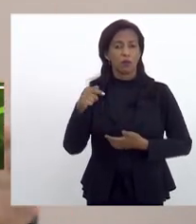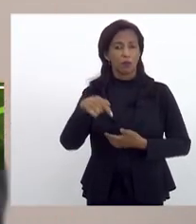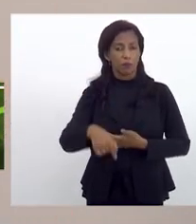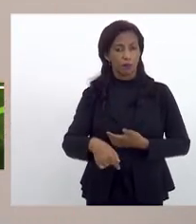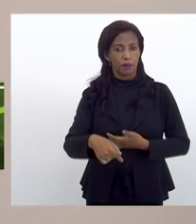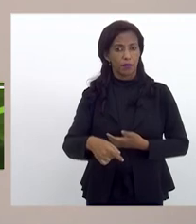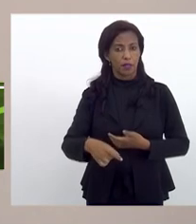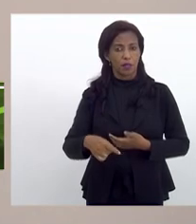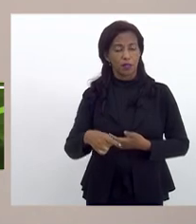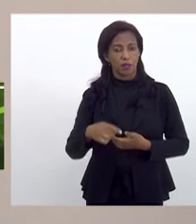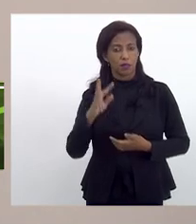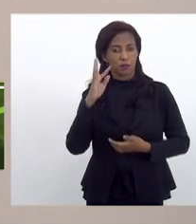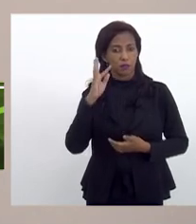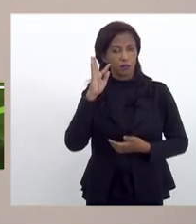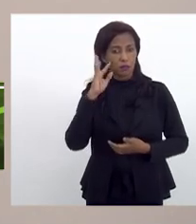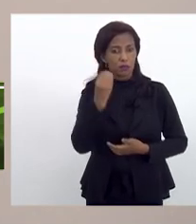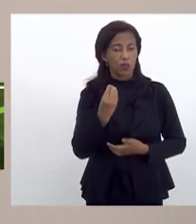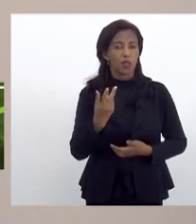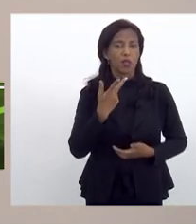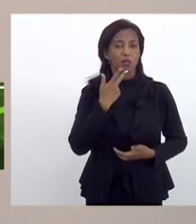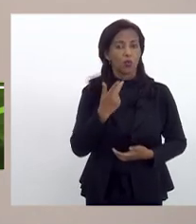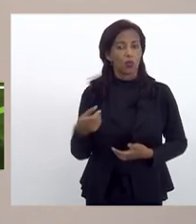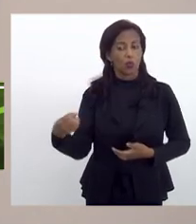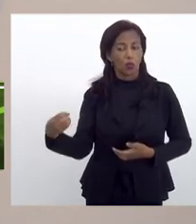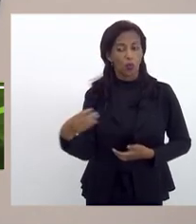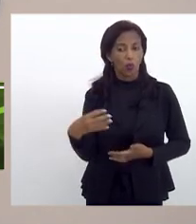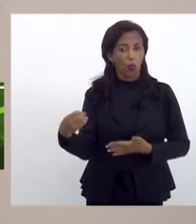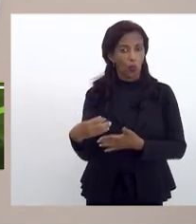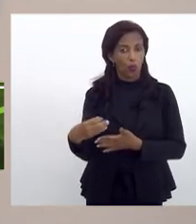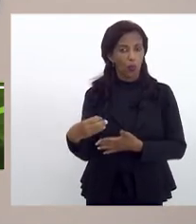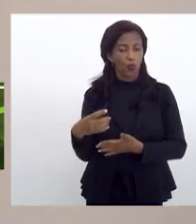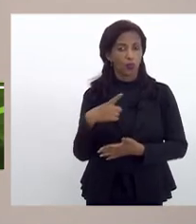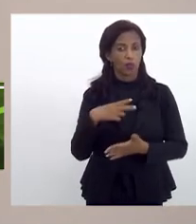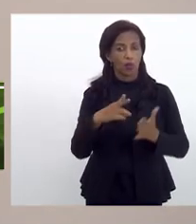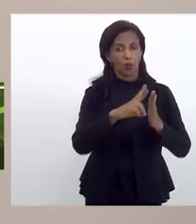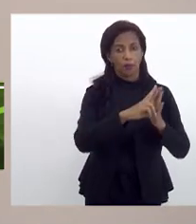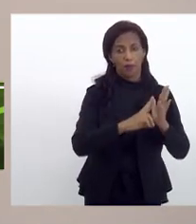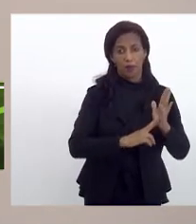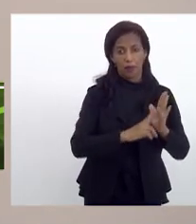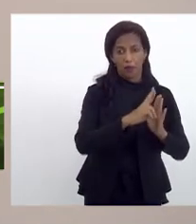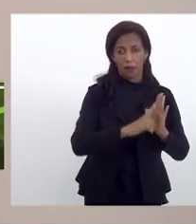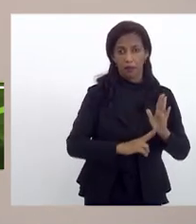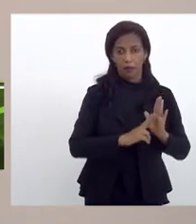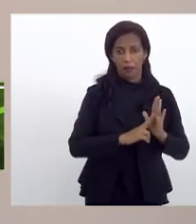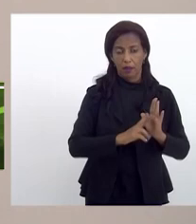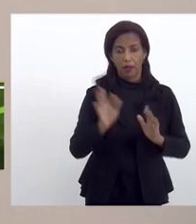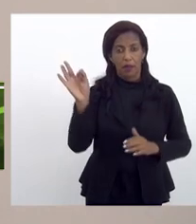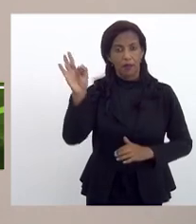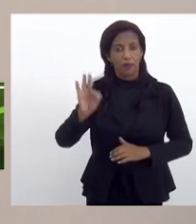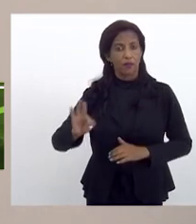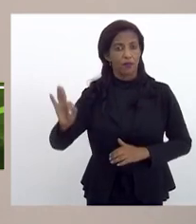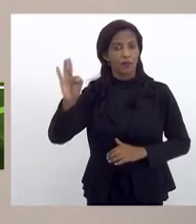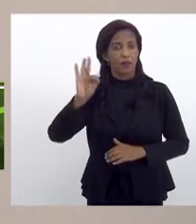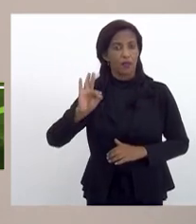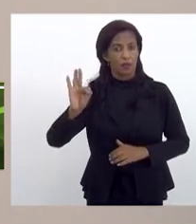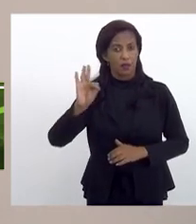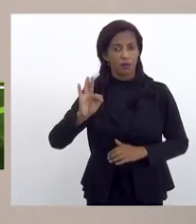questão E acho que A questão dos novos Impõe Uma regra Federal Que está